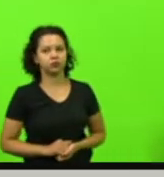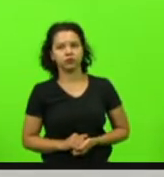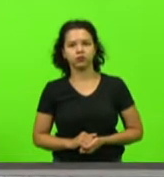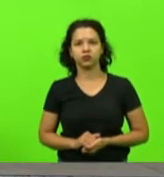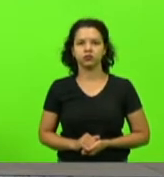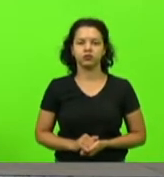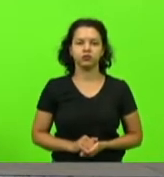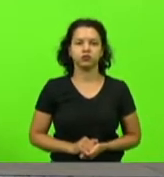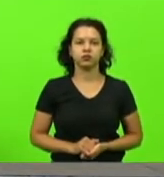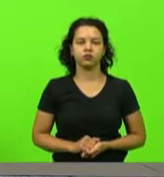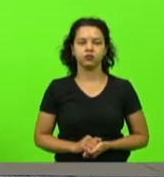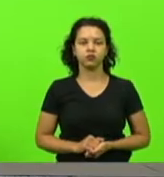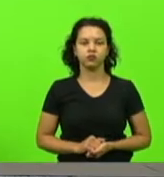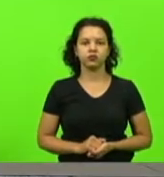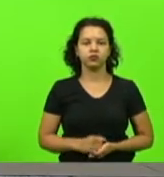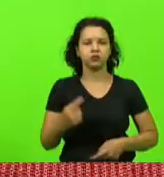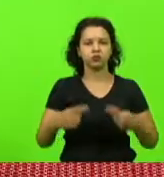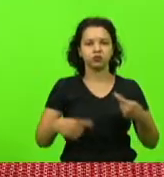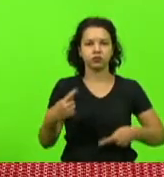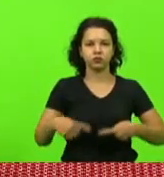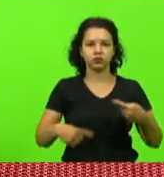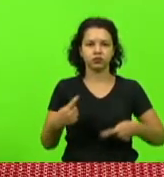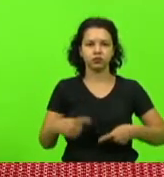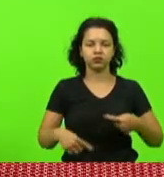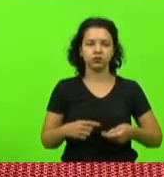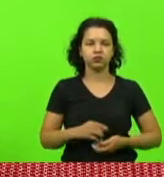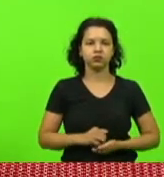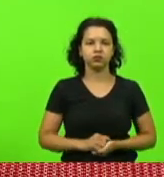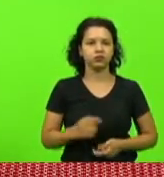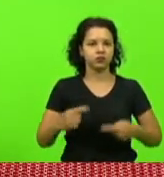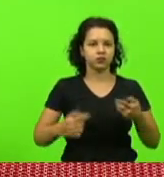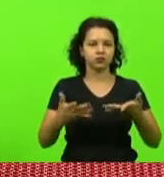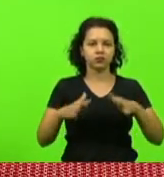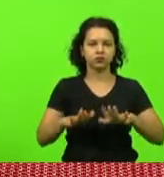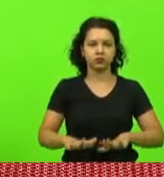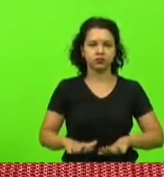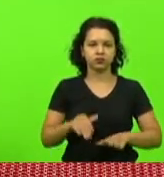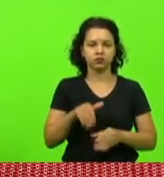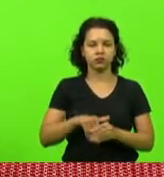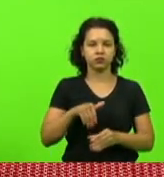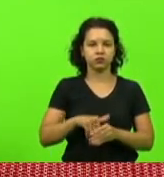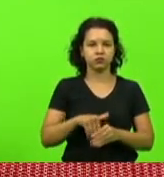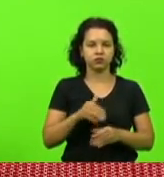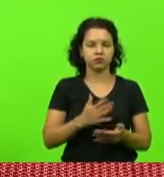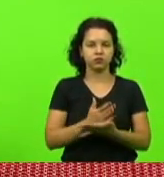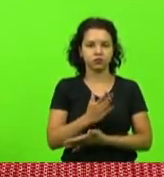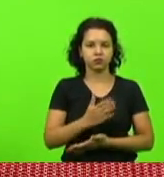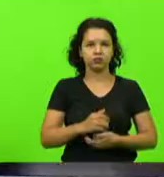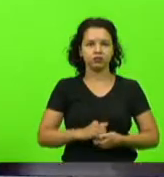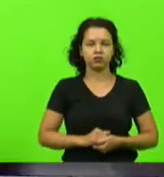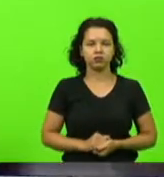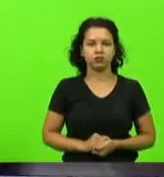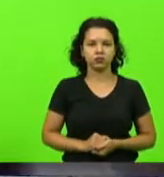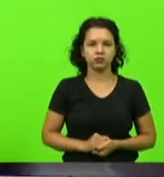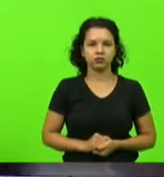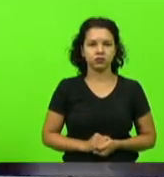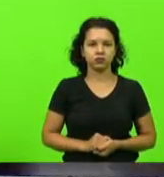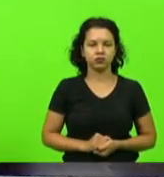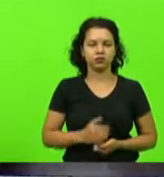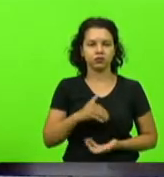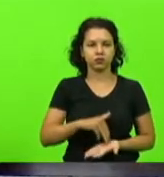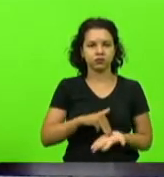6224/2022. Em discussão, não havendo quem queira discutir, em votação, aprovado. Moções,